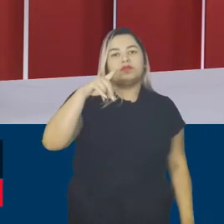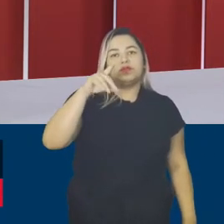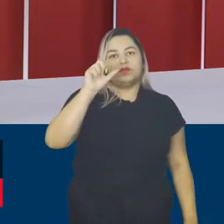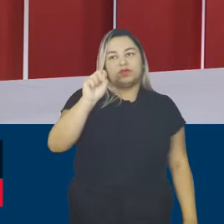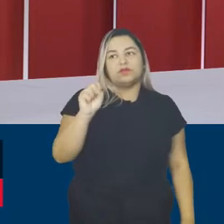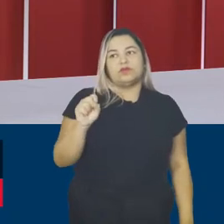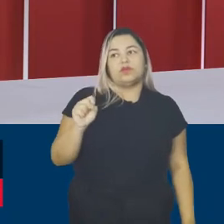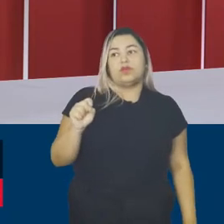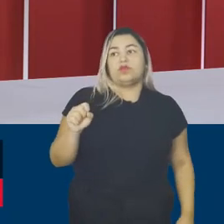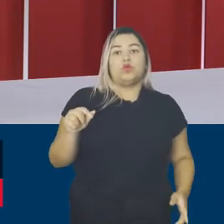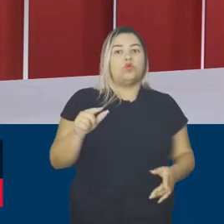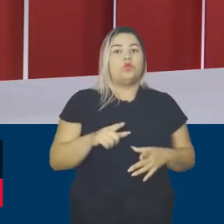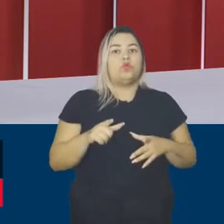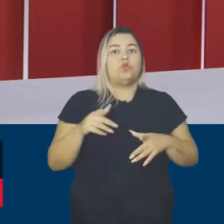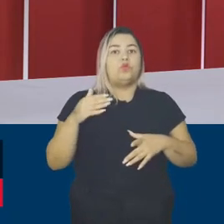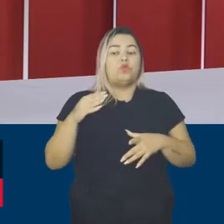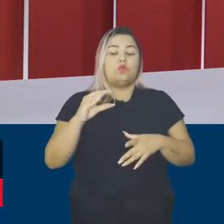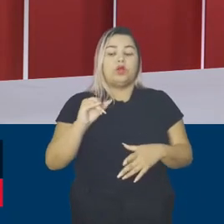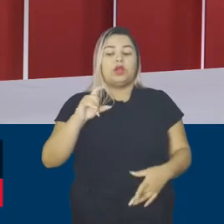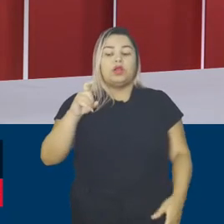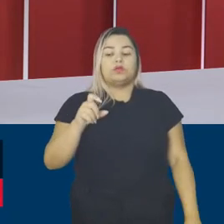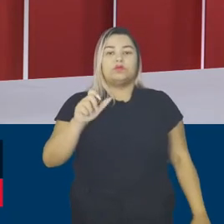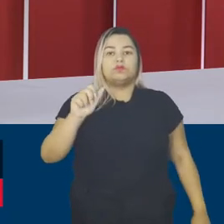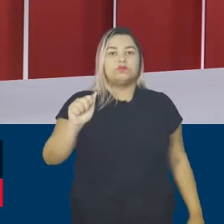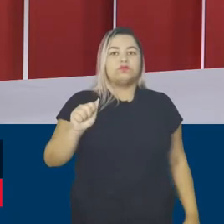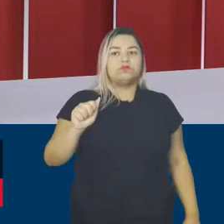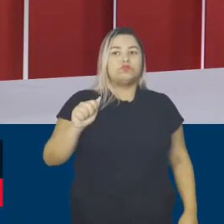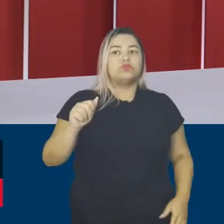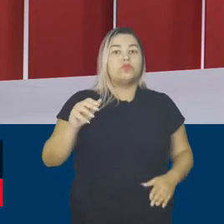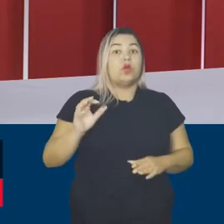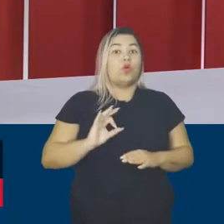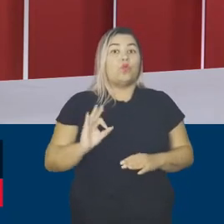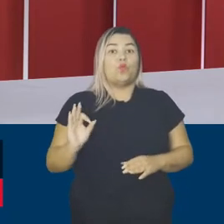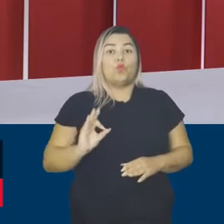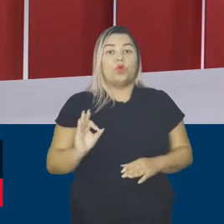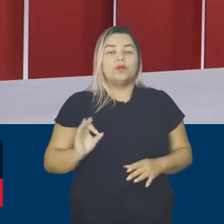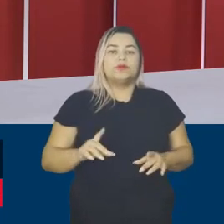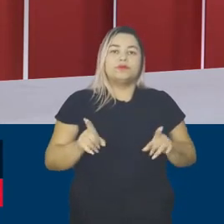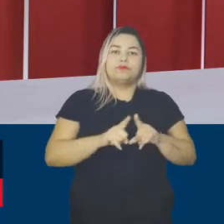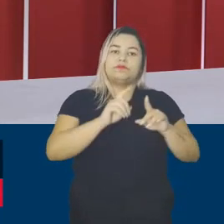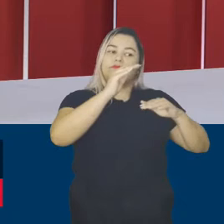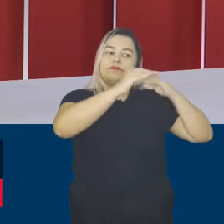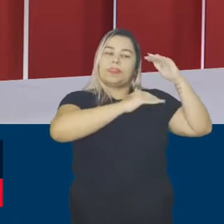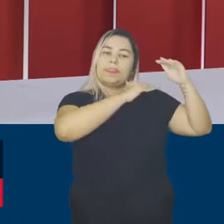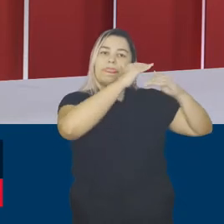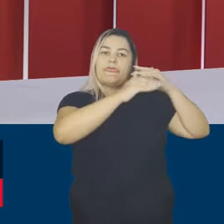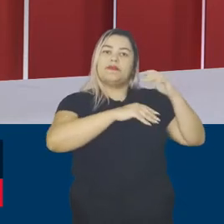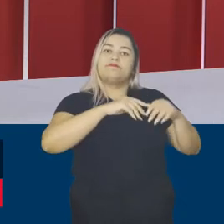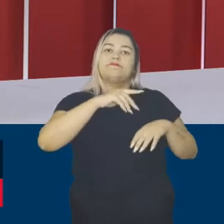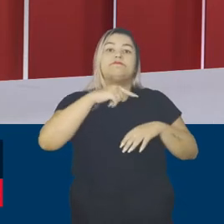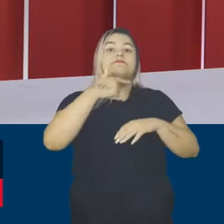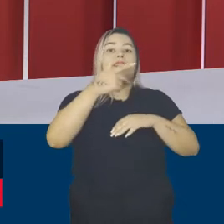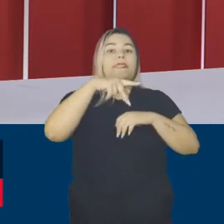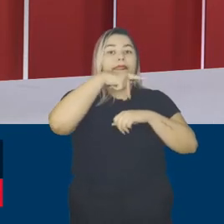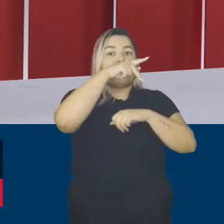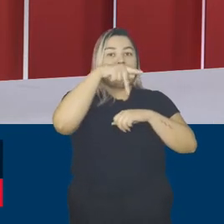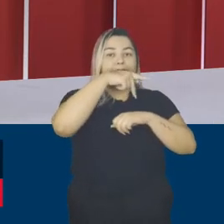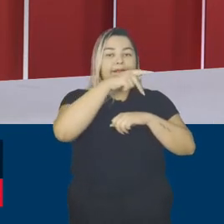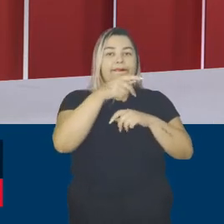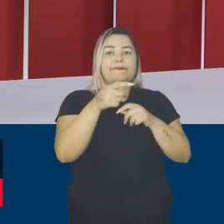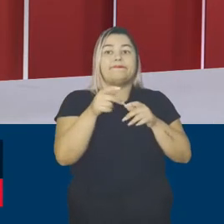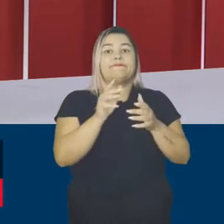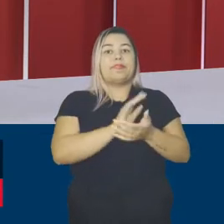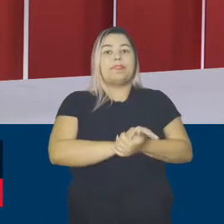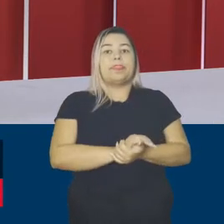caixa esvaziado. Como financiar e fomentar o desenvolvimento do Brasil e até no exterior com essa dificuldade aí de recursos?